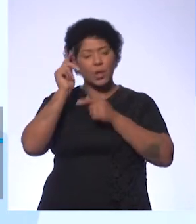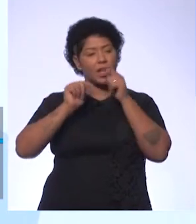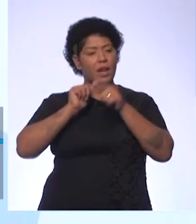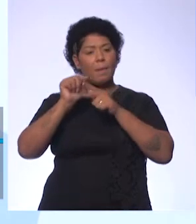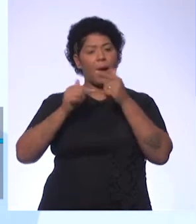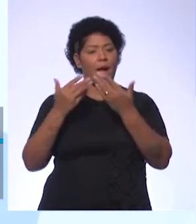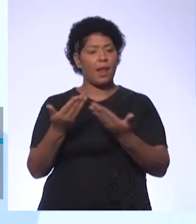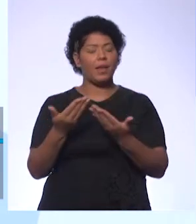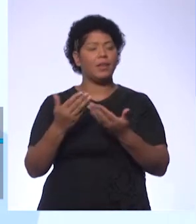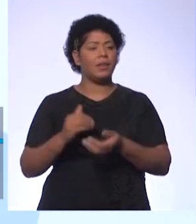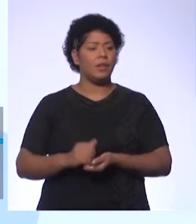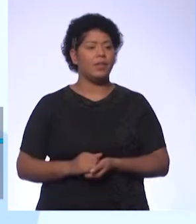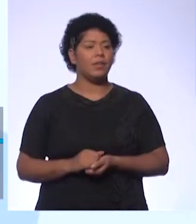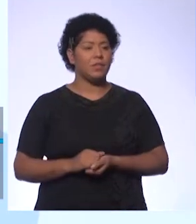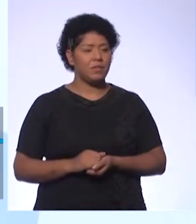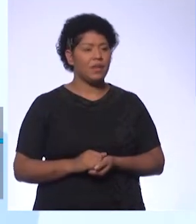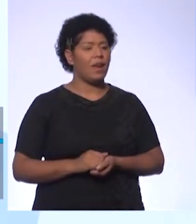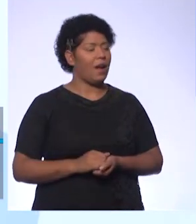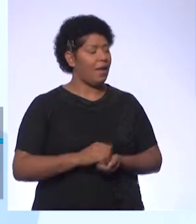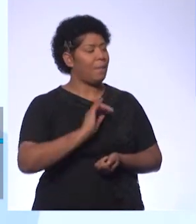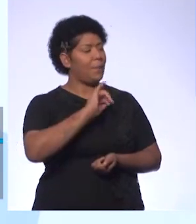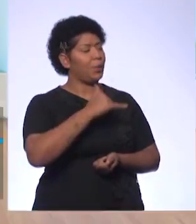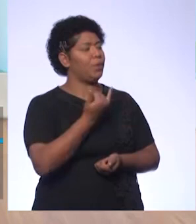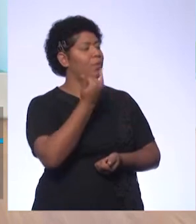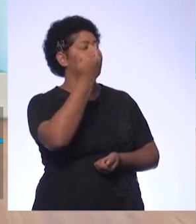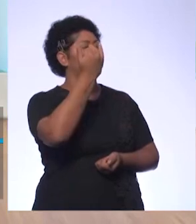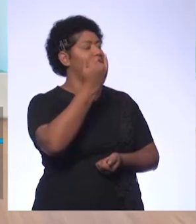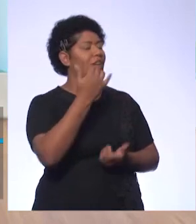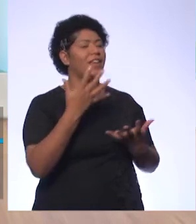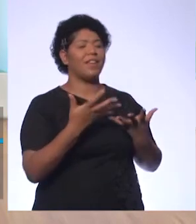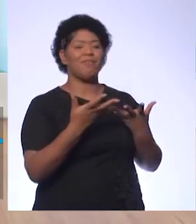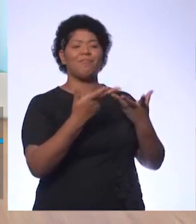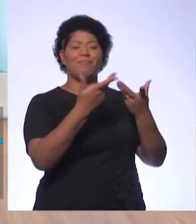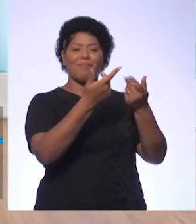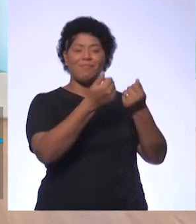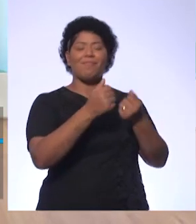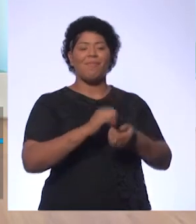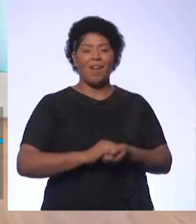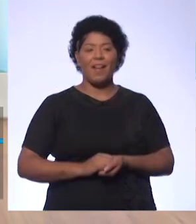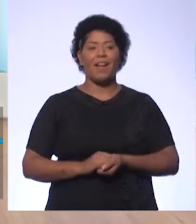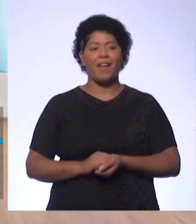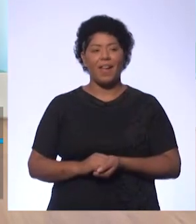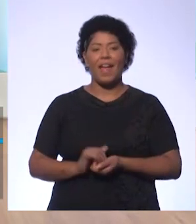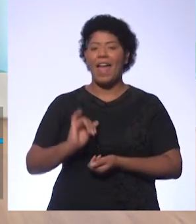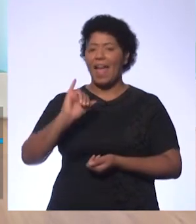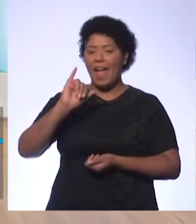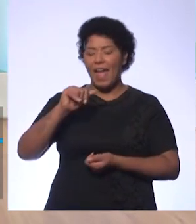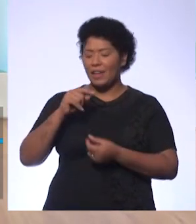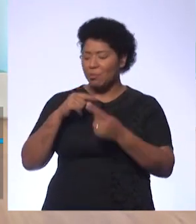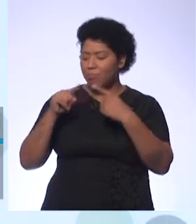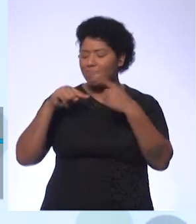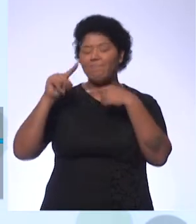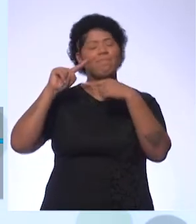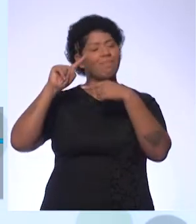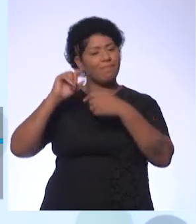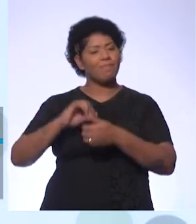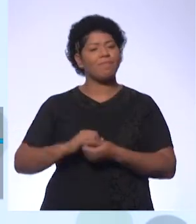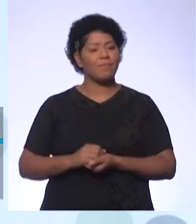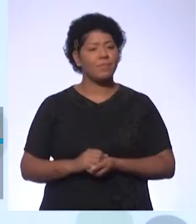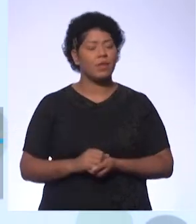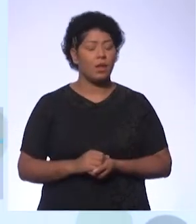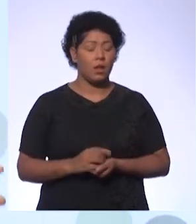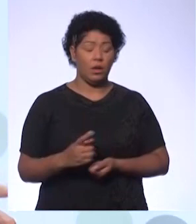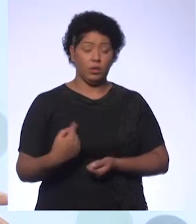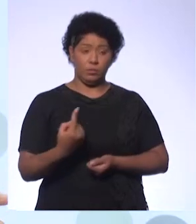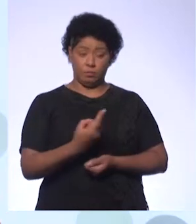um desencantamento. Um desencantamento. Que lindo. É realmente um desencantamento com o processo, né? Mas